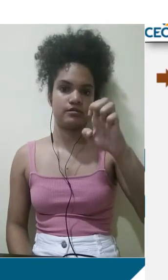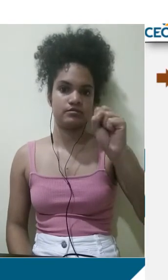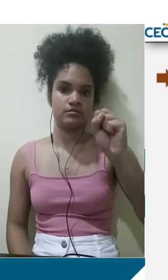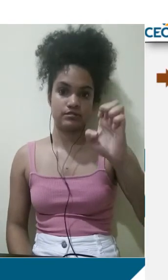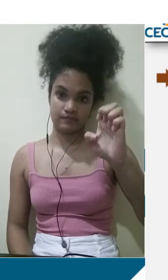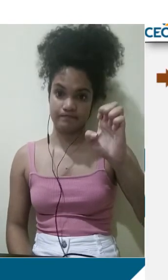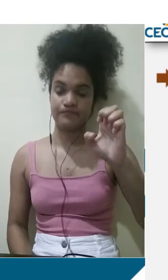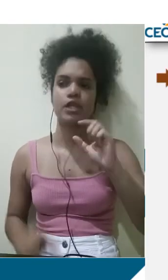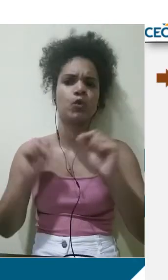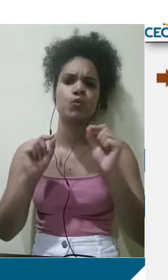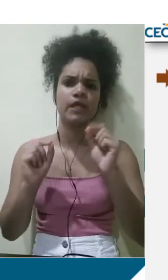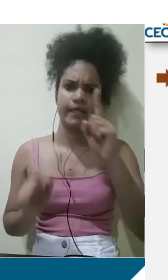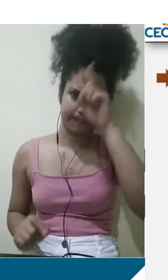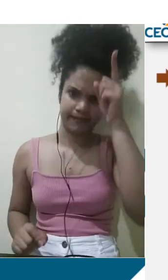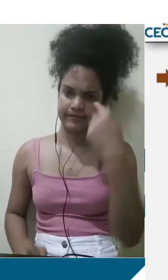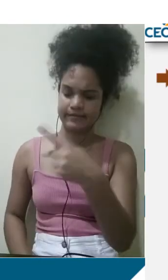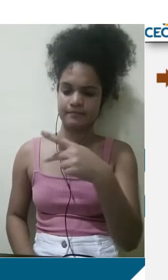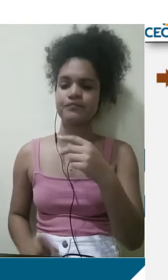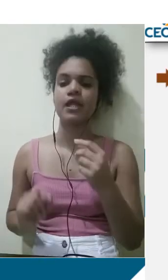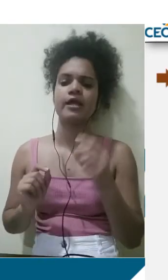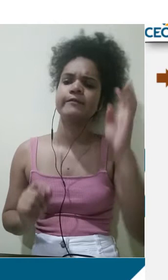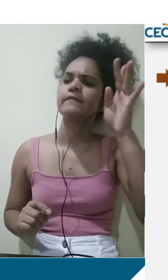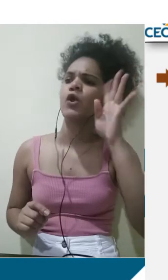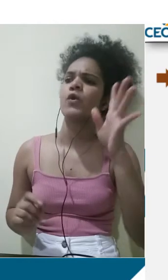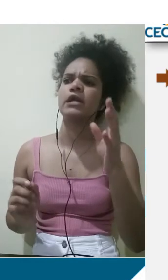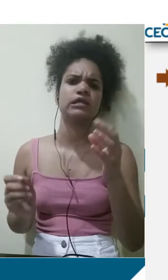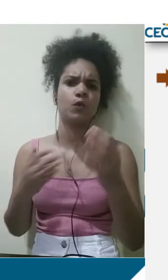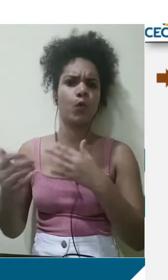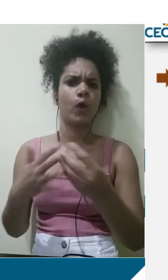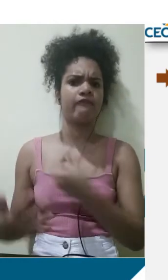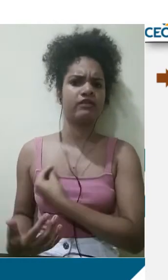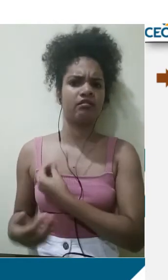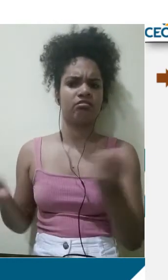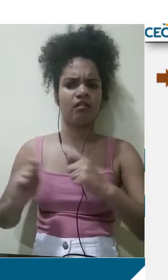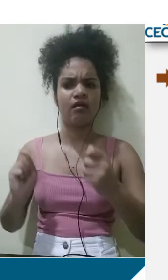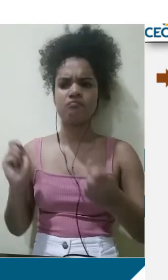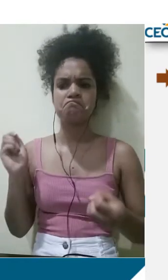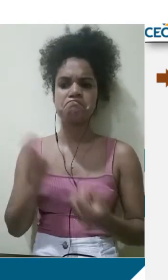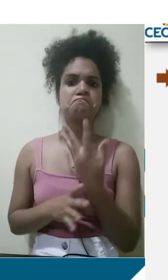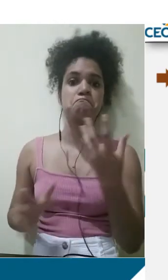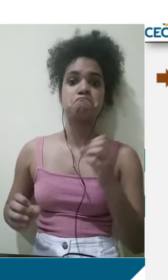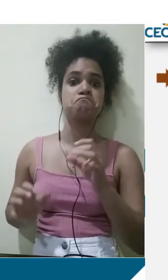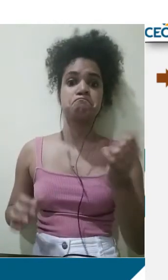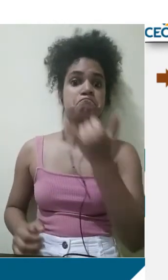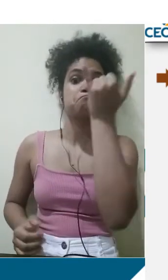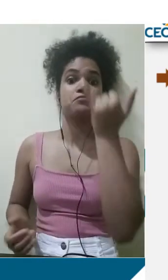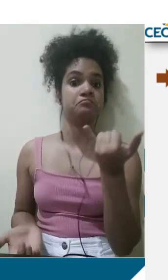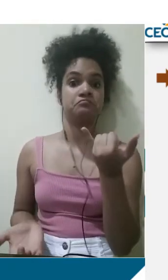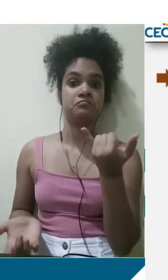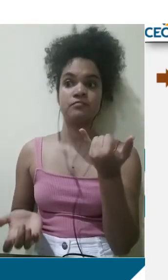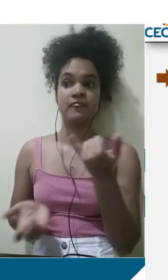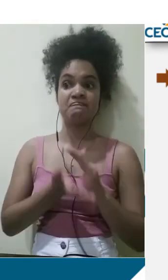de abiogênese é a de que a vida pode surgir espontaneamente da matéria orgânica. E